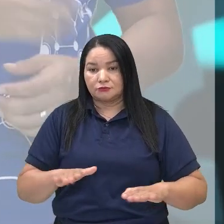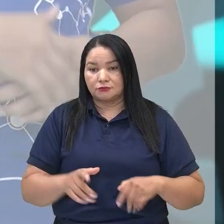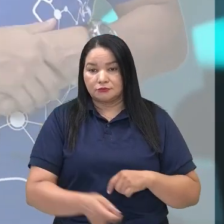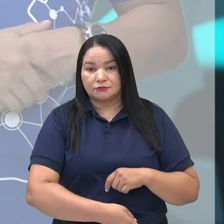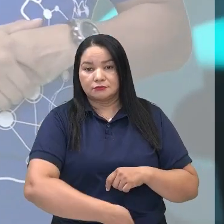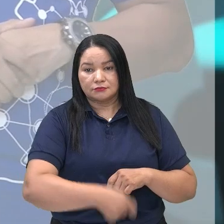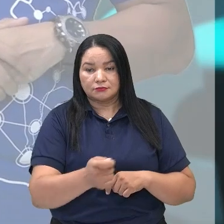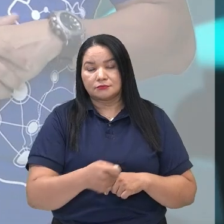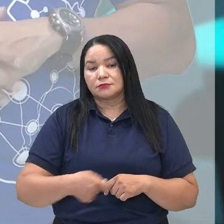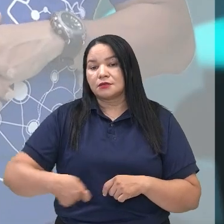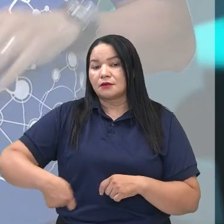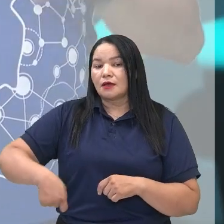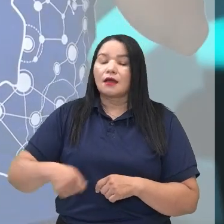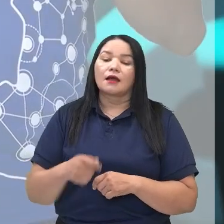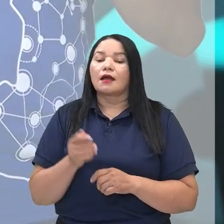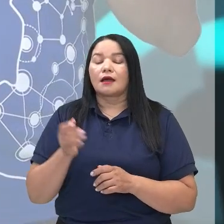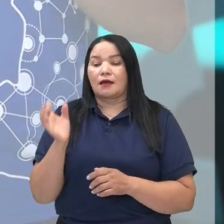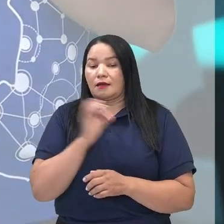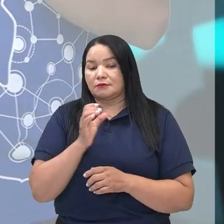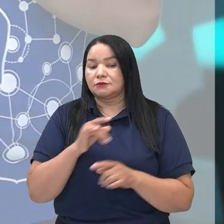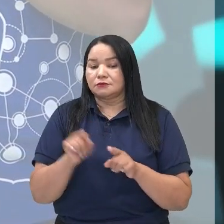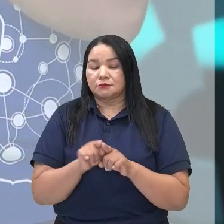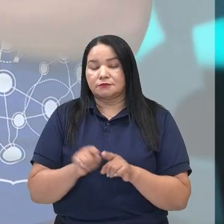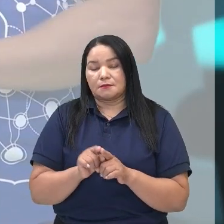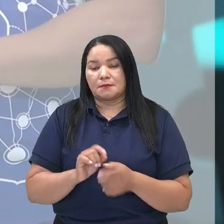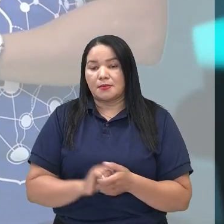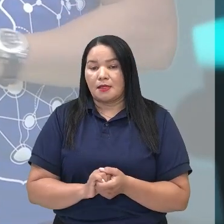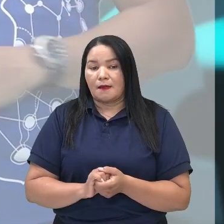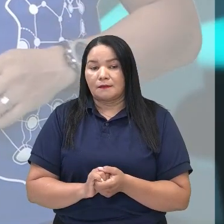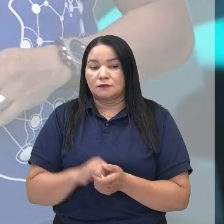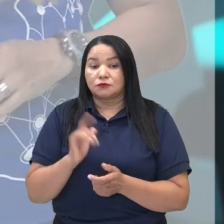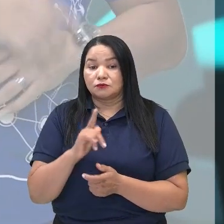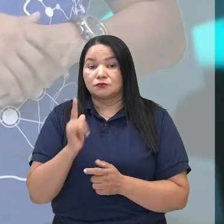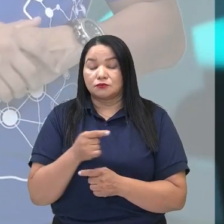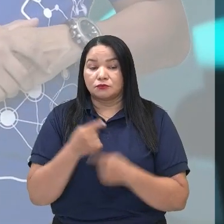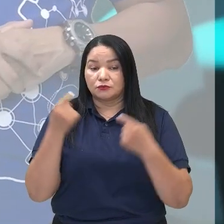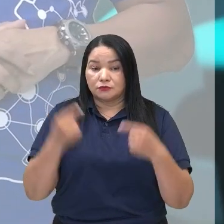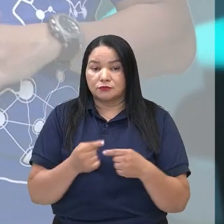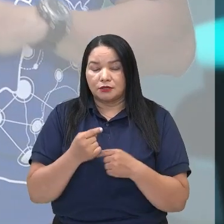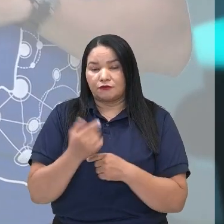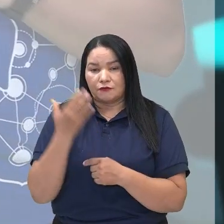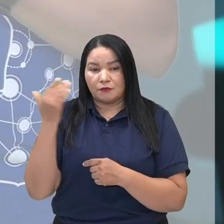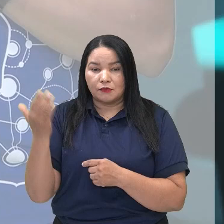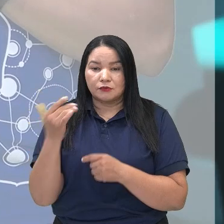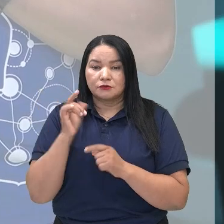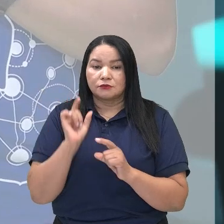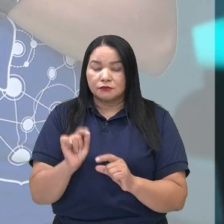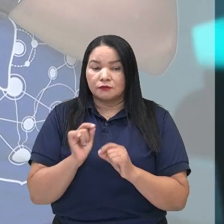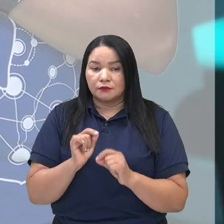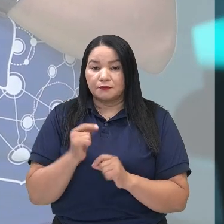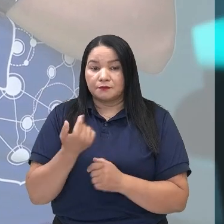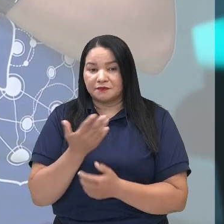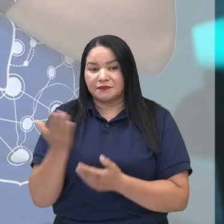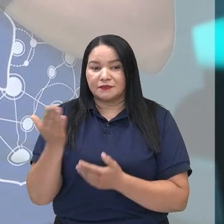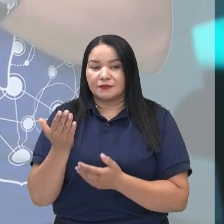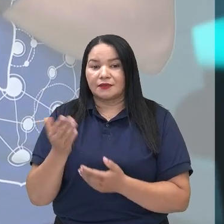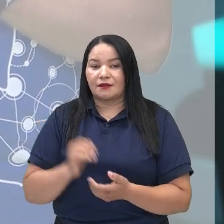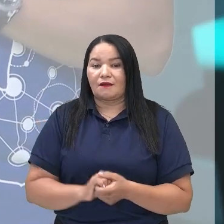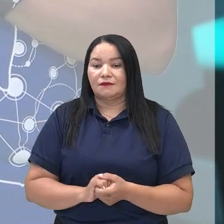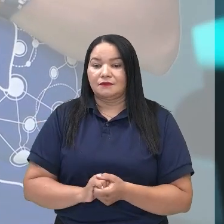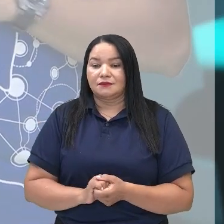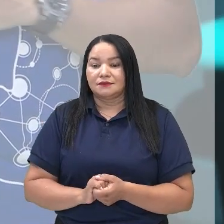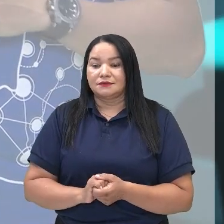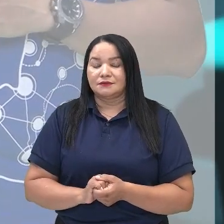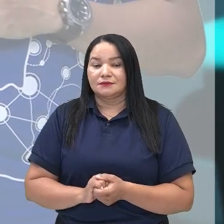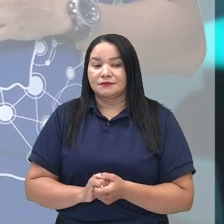decidir muitos jogos de tênis. Alguns torneios famosos desse esporte, olha só, a gente vai ter ali o torneio